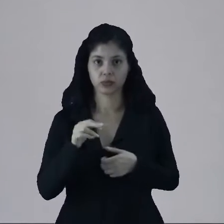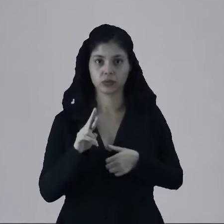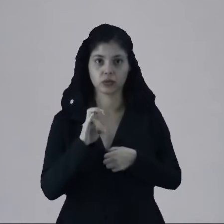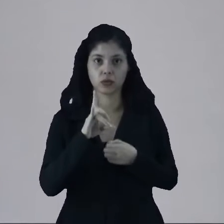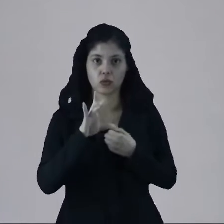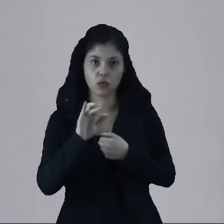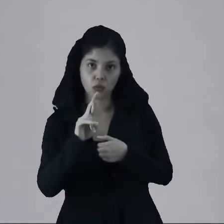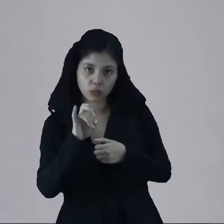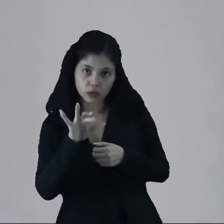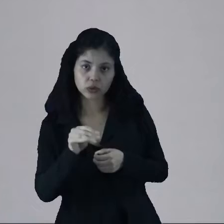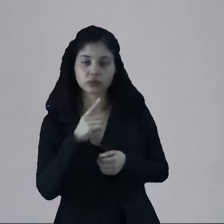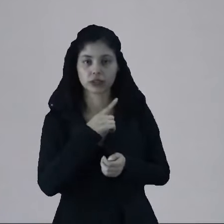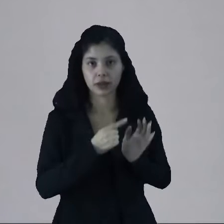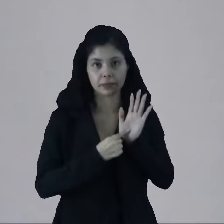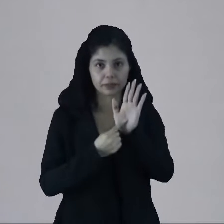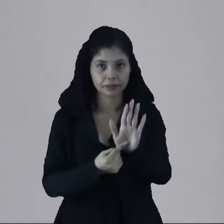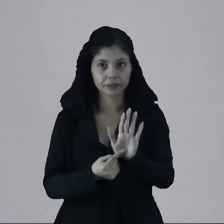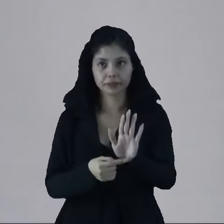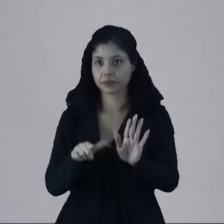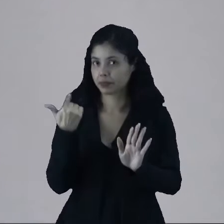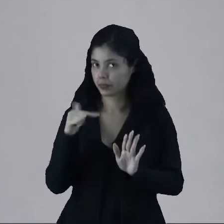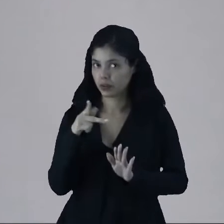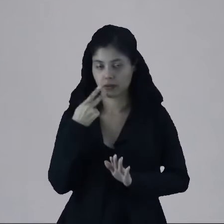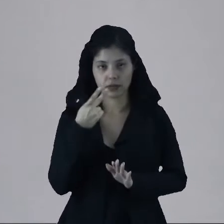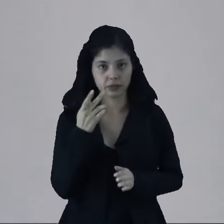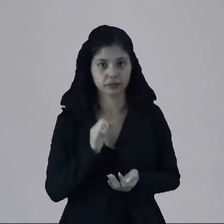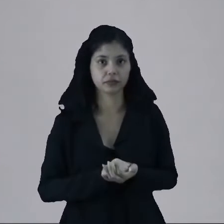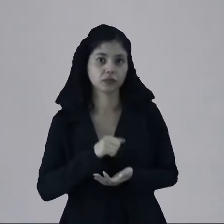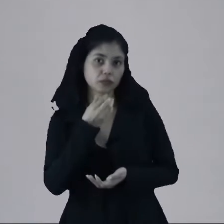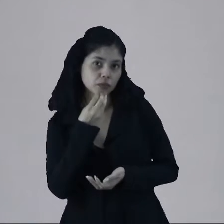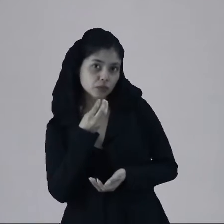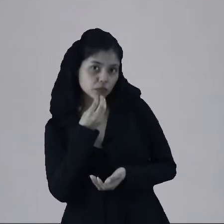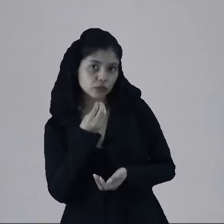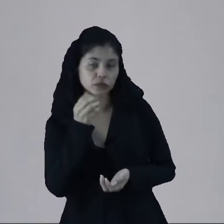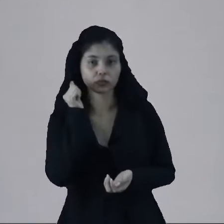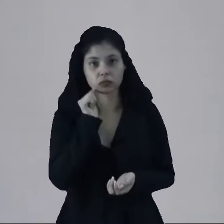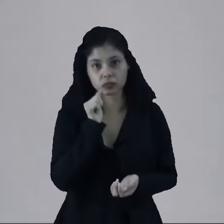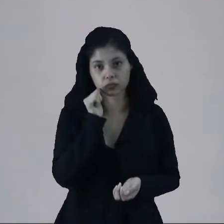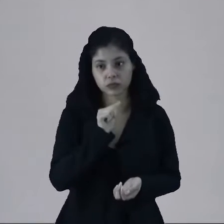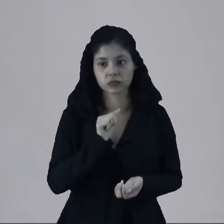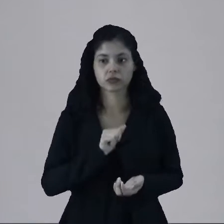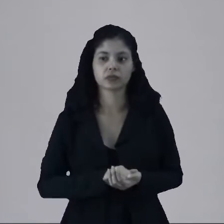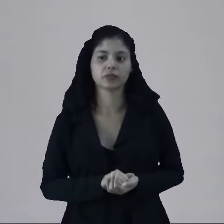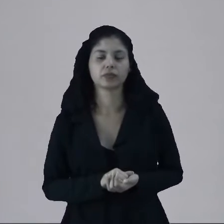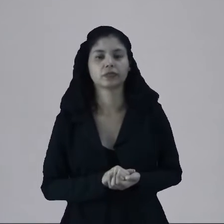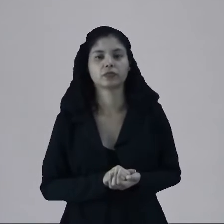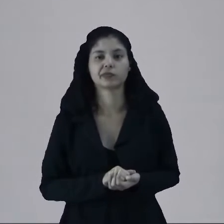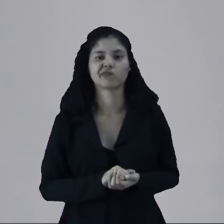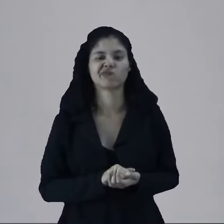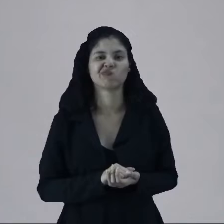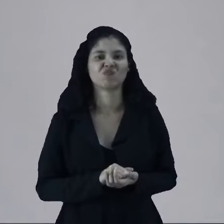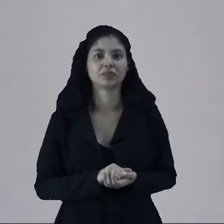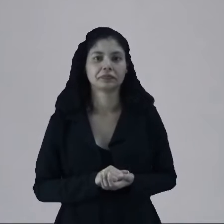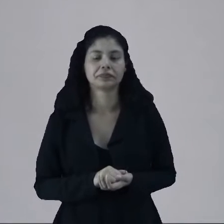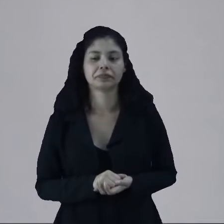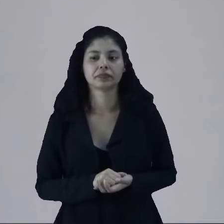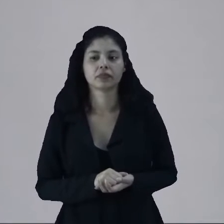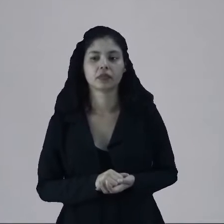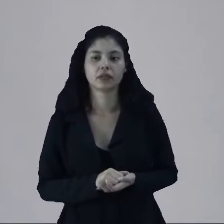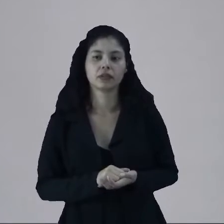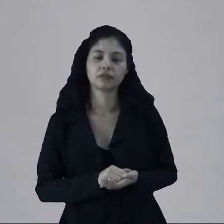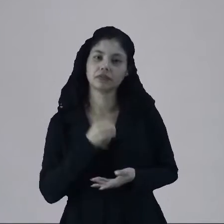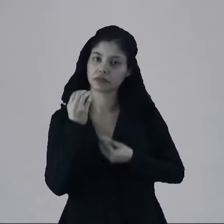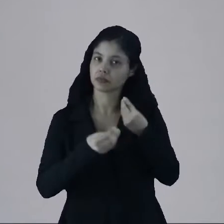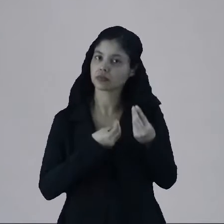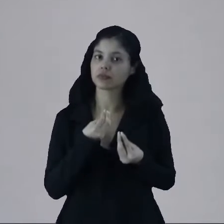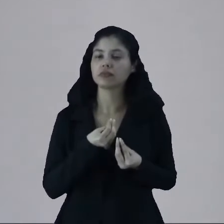dos cromossomos sexuais, ela não disse na questão se é o cromossomo masculino, que seria o Y, ou o feminino o X, né,